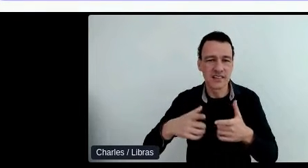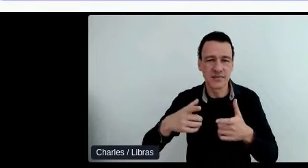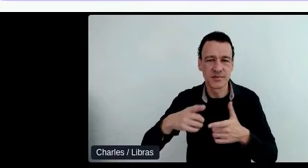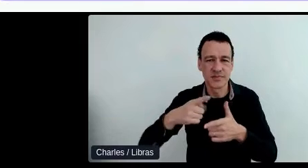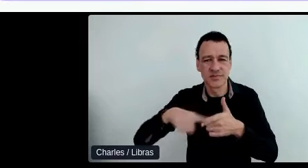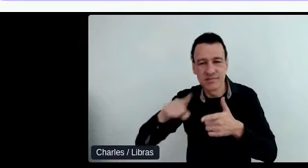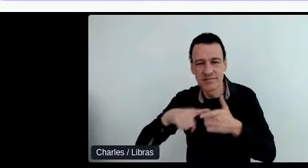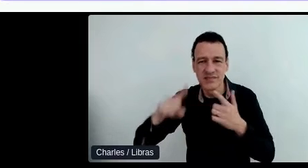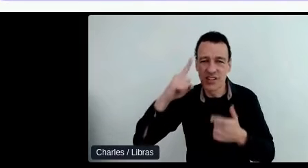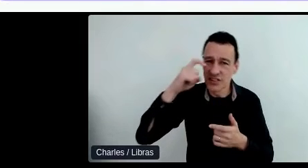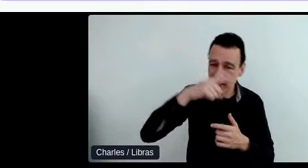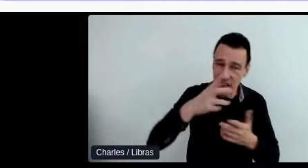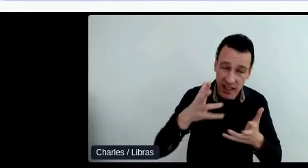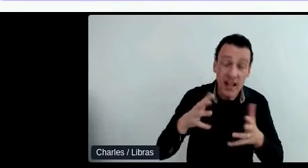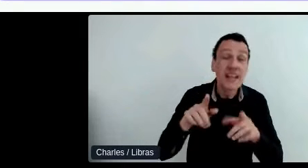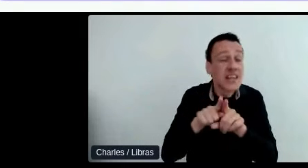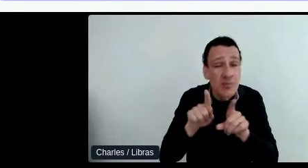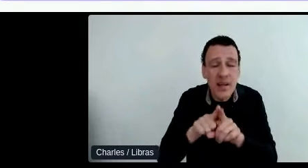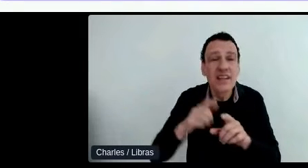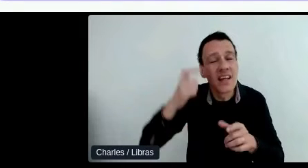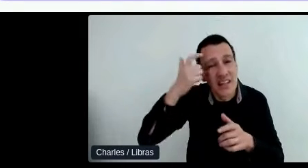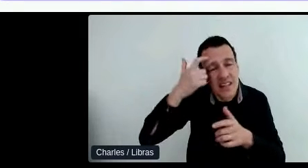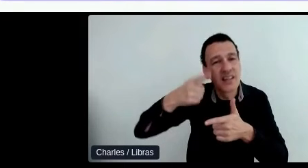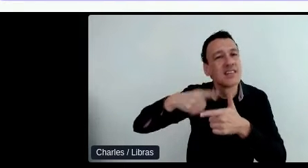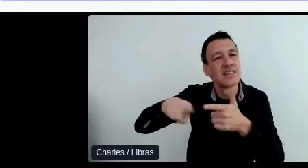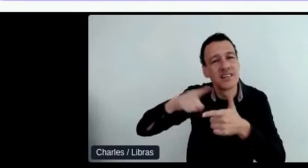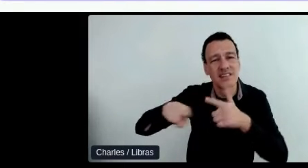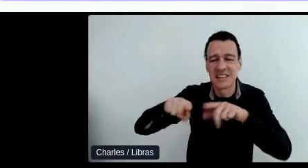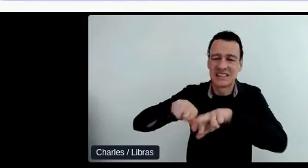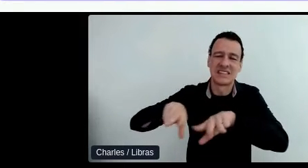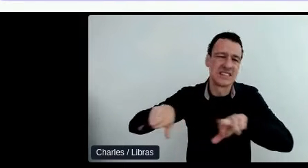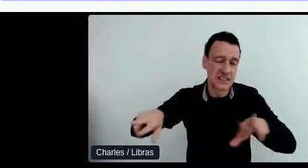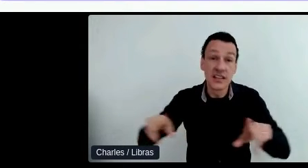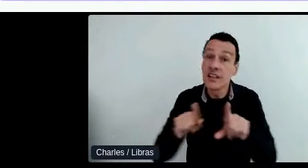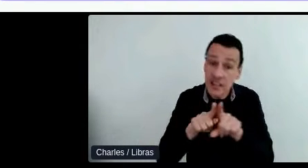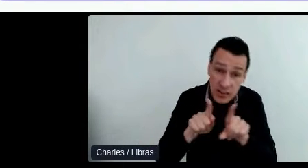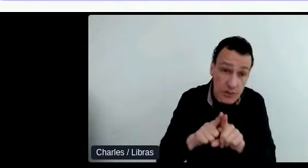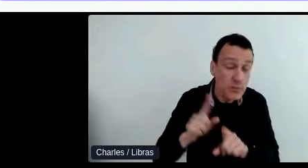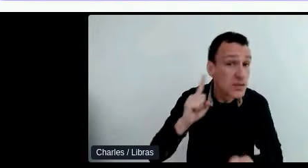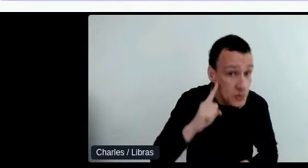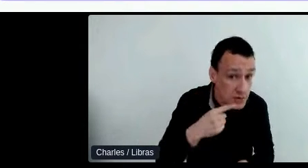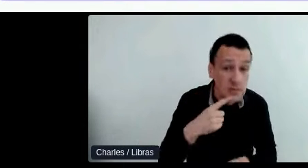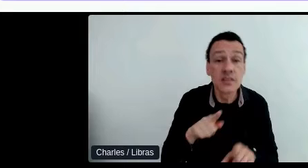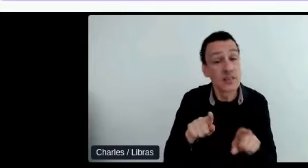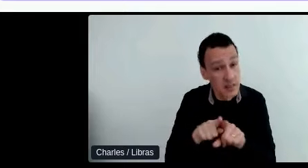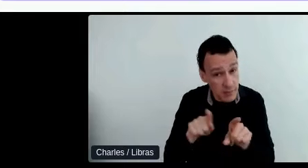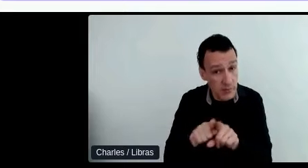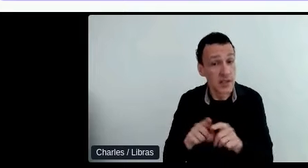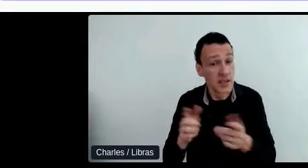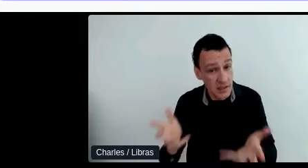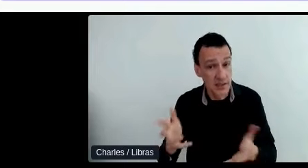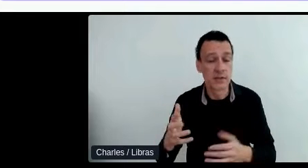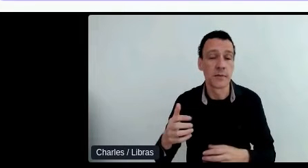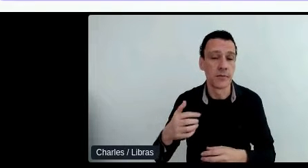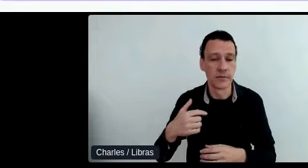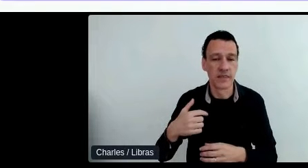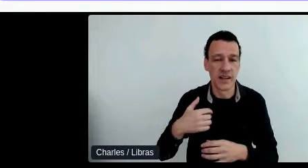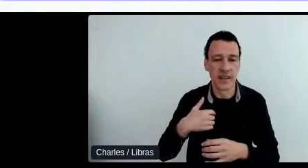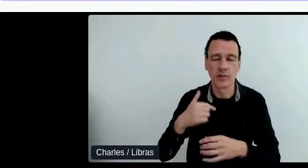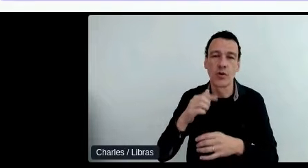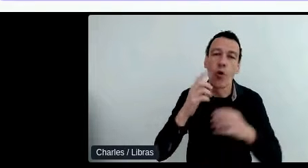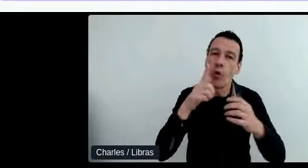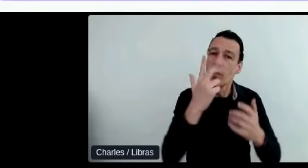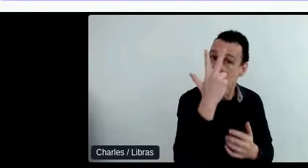crianças neurodiversas e com deficiência auditiva ou